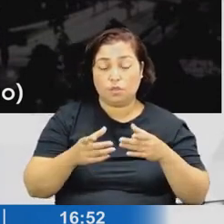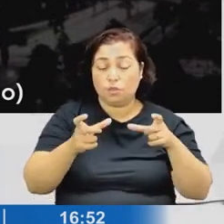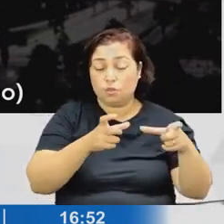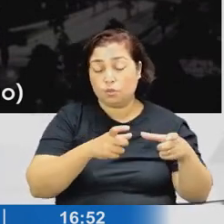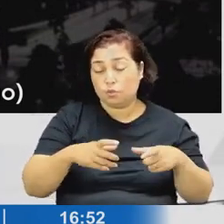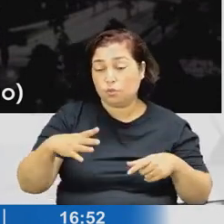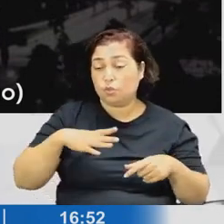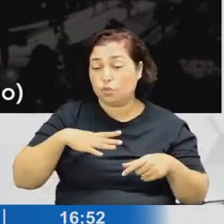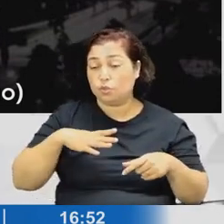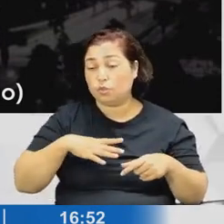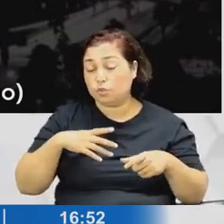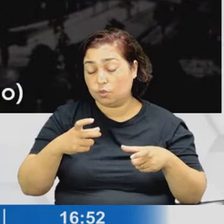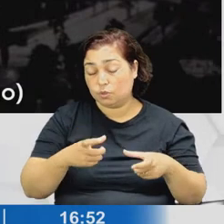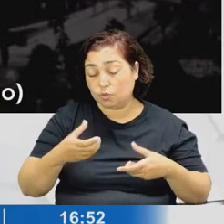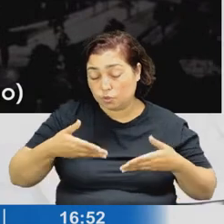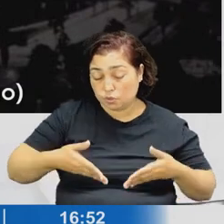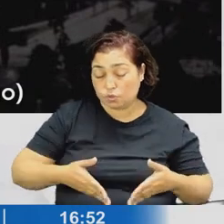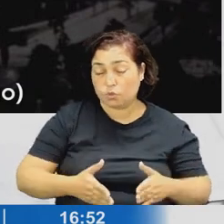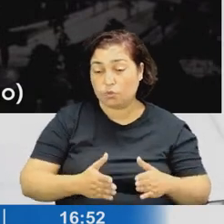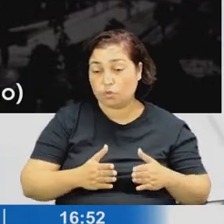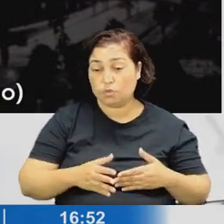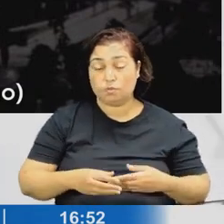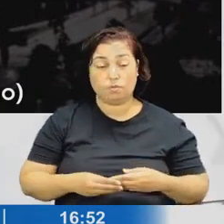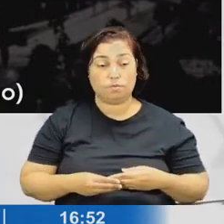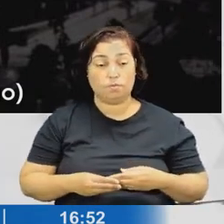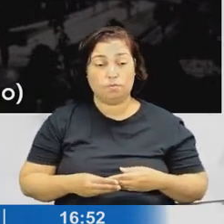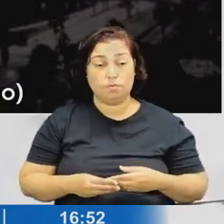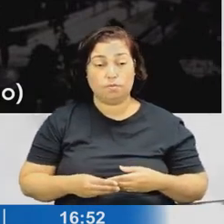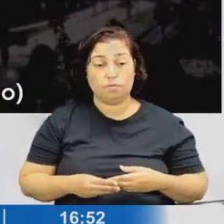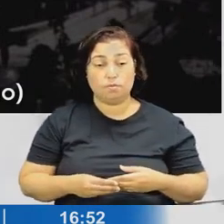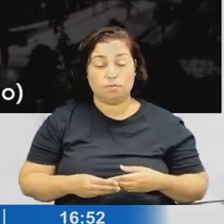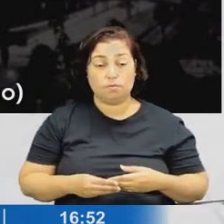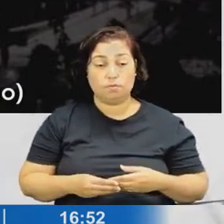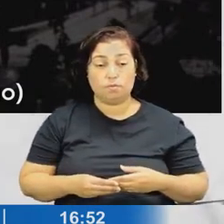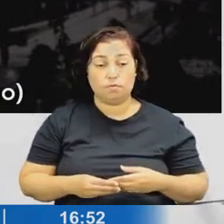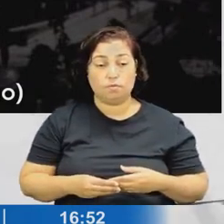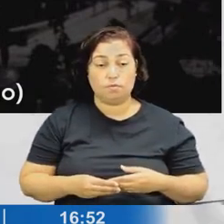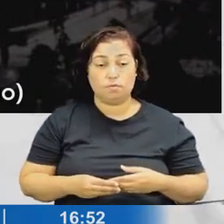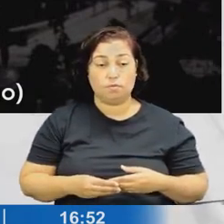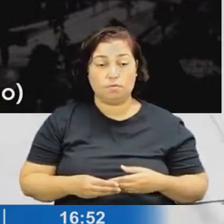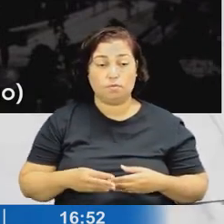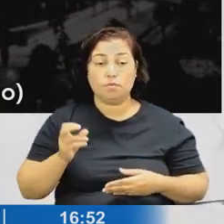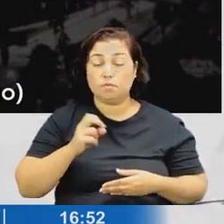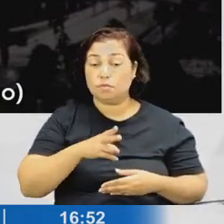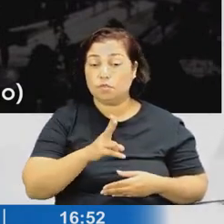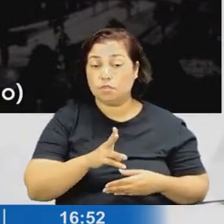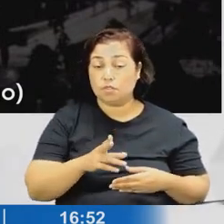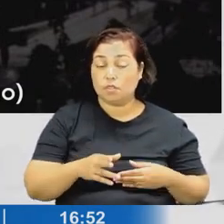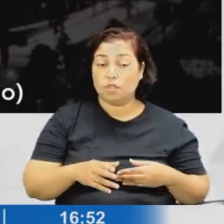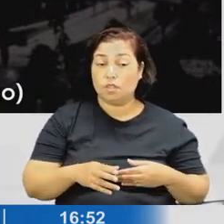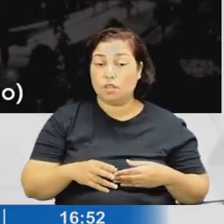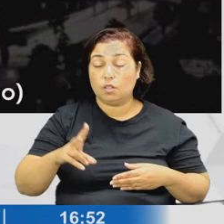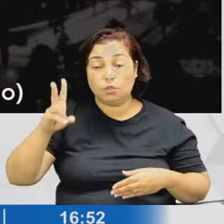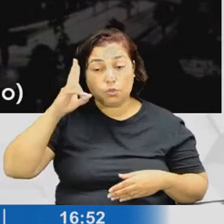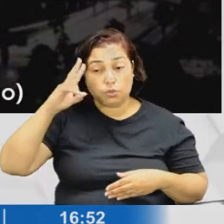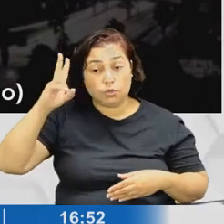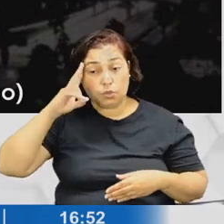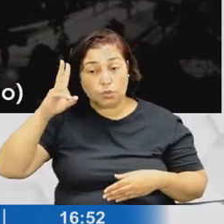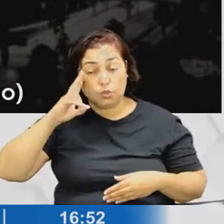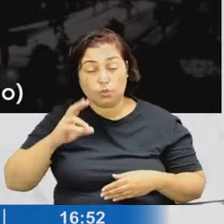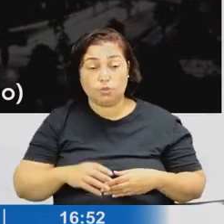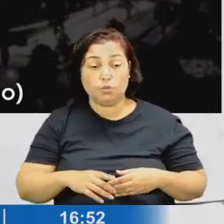entendeu então essa galera da esquerda e o pai e a mãe das massas tem que estar sempre trazendo uma referência das raízes